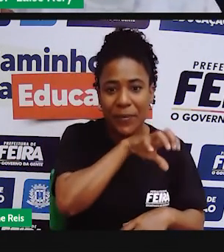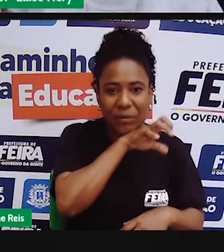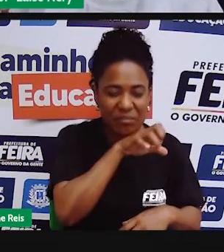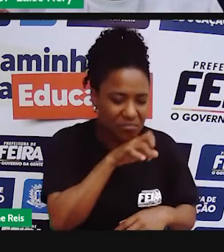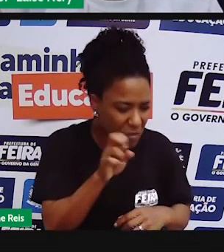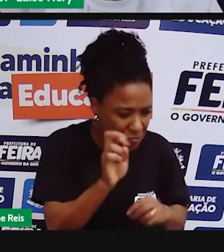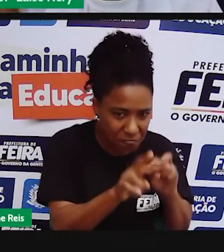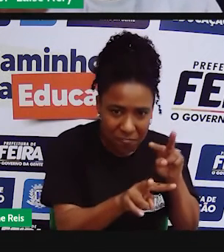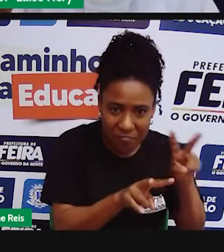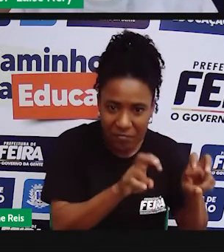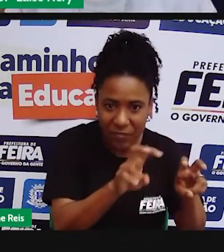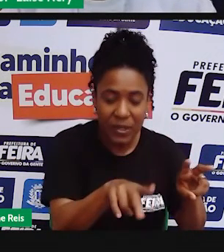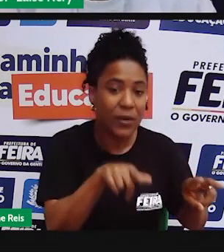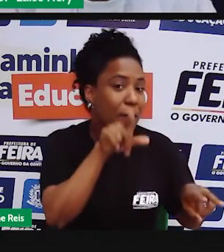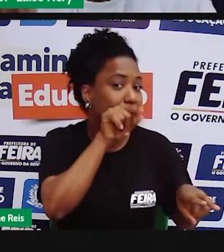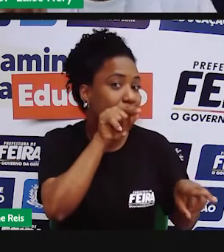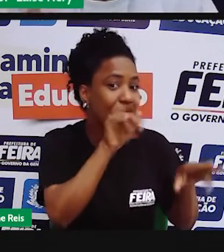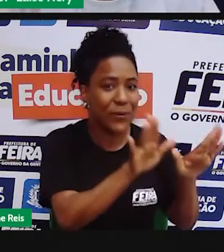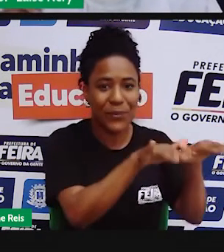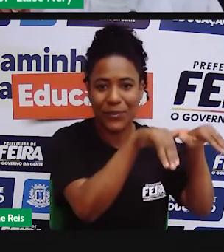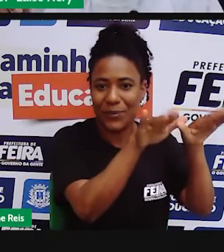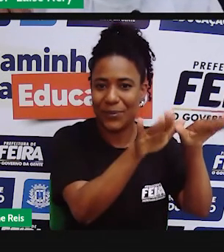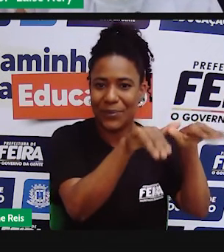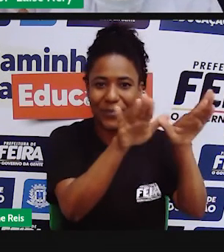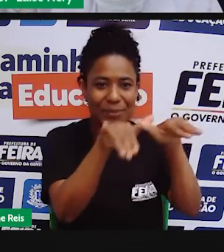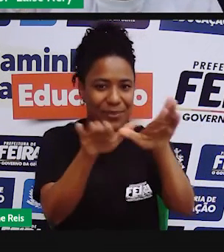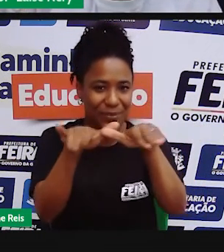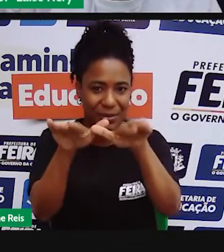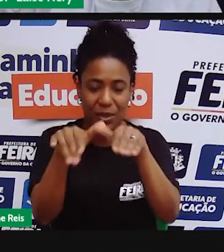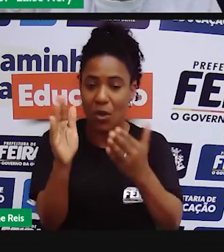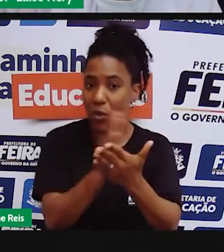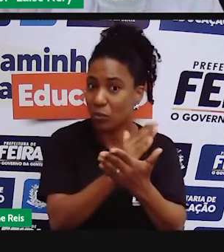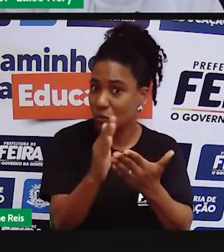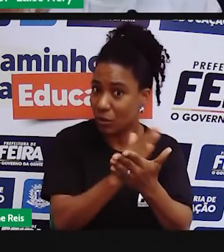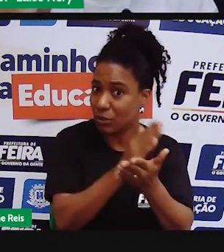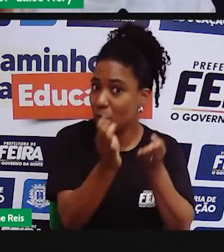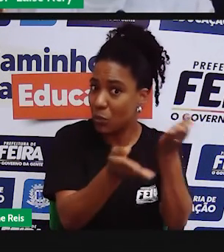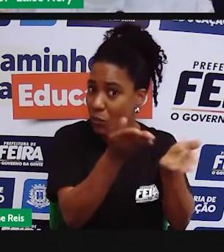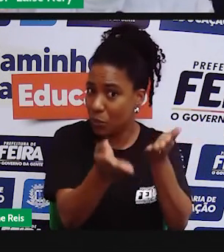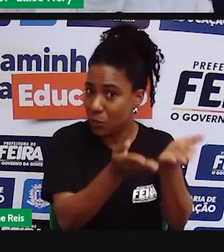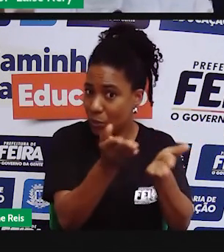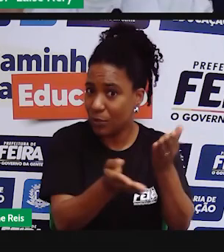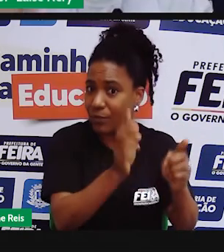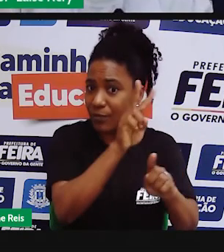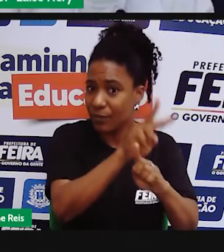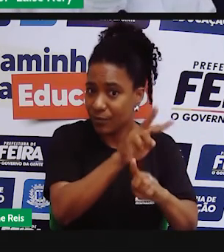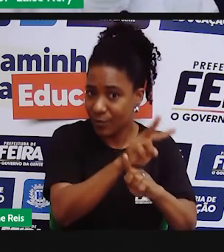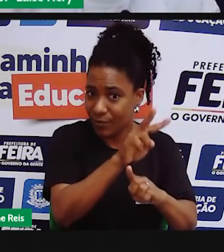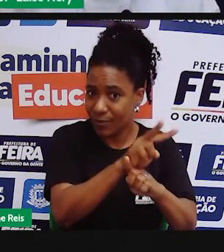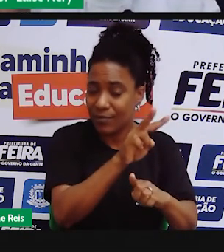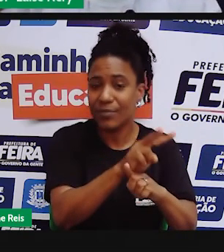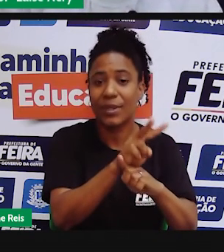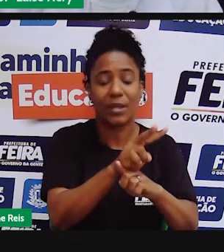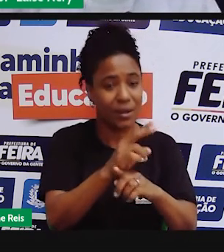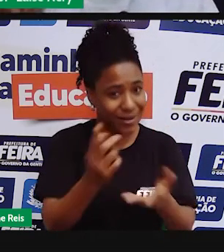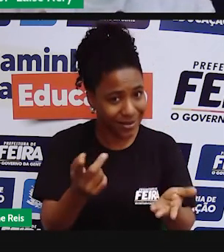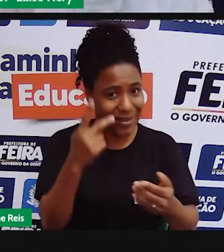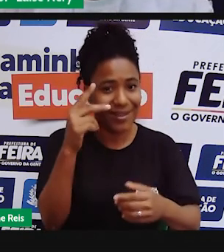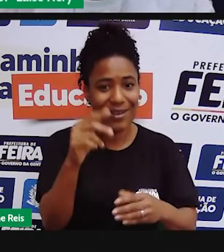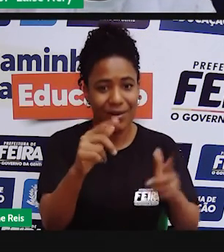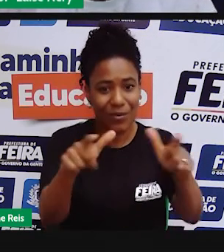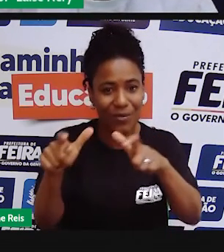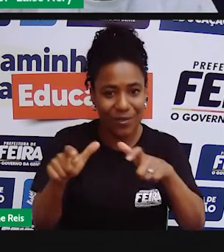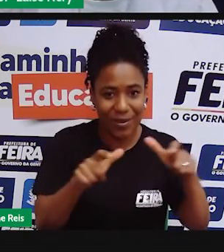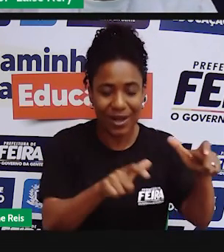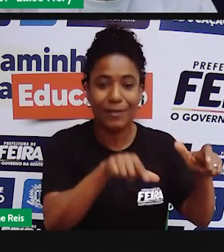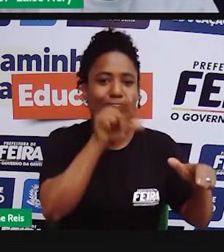ninguém nota, os pássaros, tem gente que gosta de criar passarinho, e tem alguns passarinhos que existem em grande quantidade